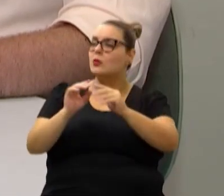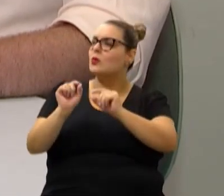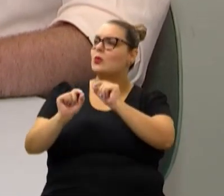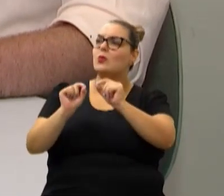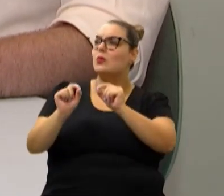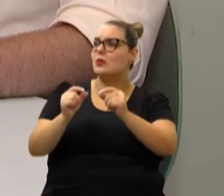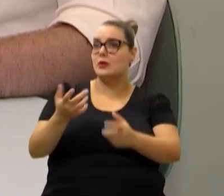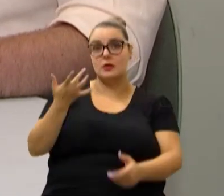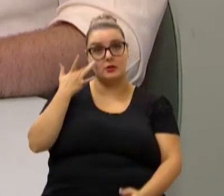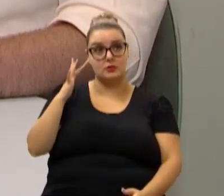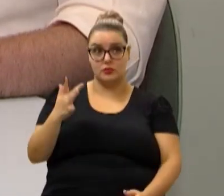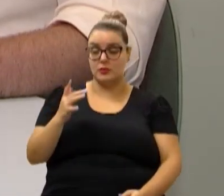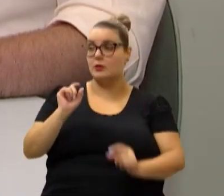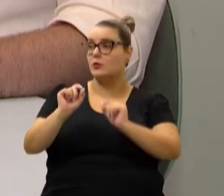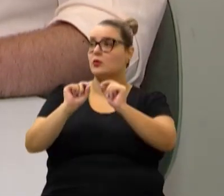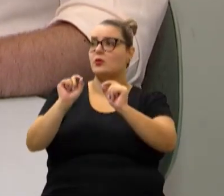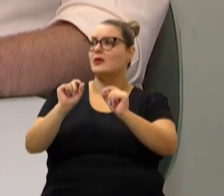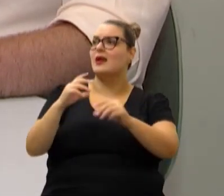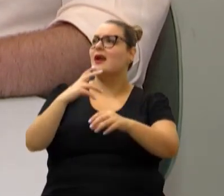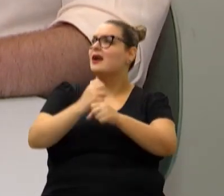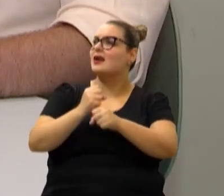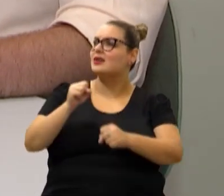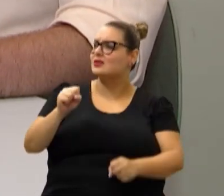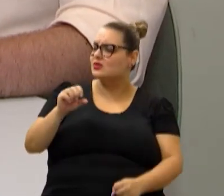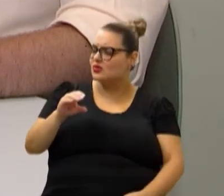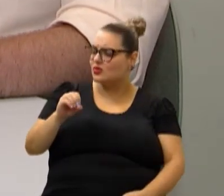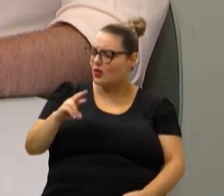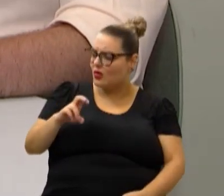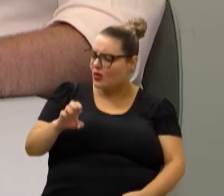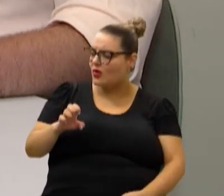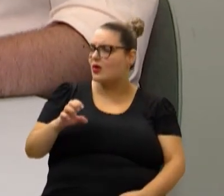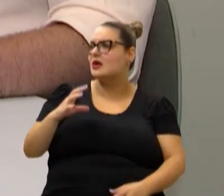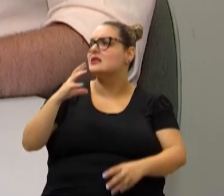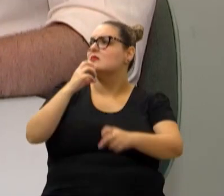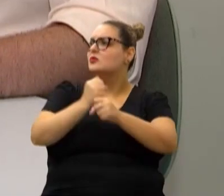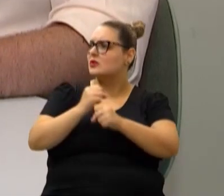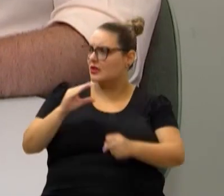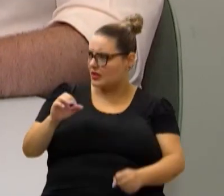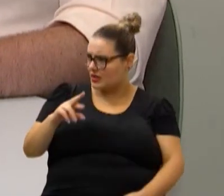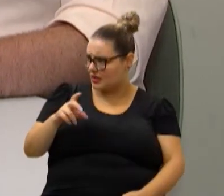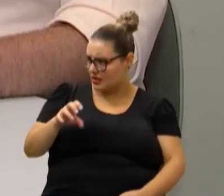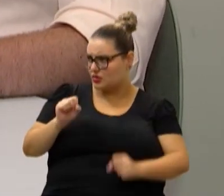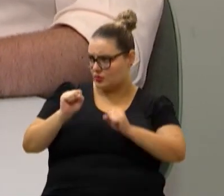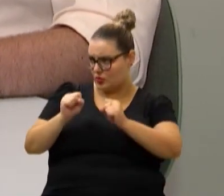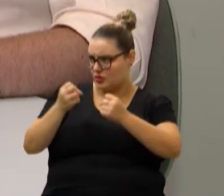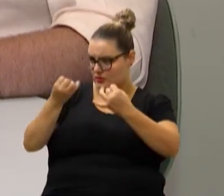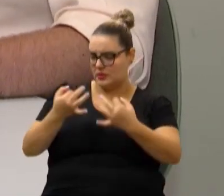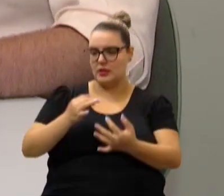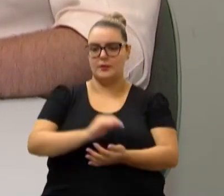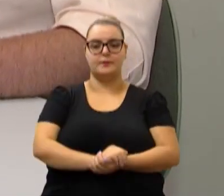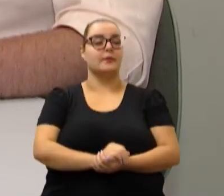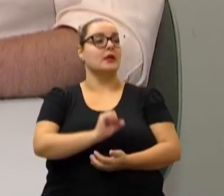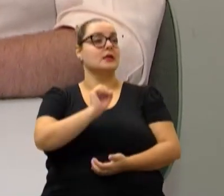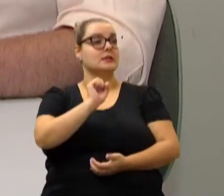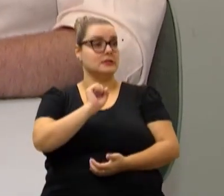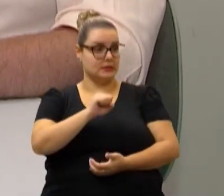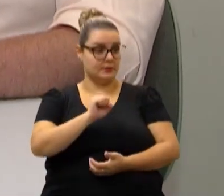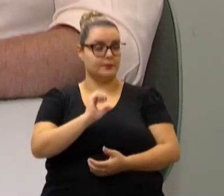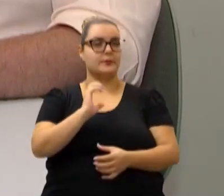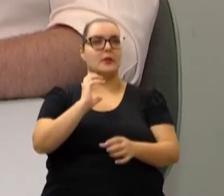em casa, o que é, e não sabem ao certo, o que é essa pontuação score, essa pontuação de crédito? O senhor poderia nos explicar?